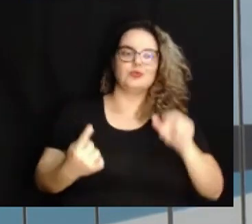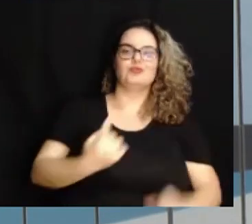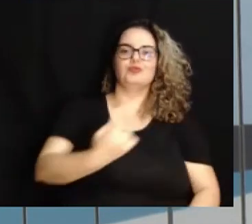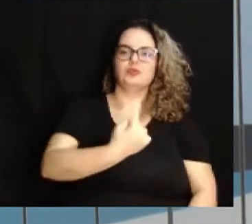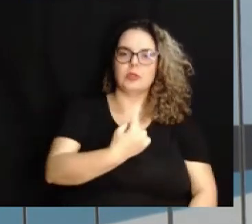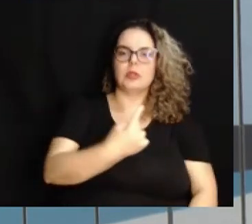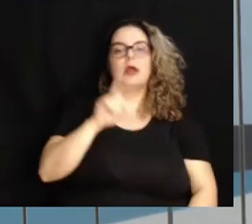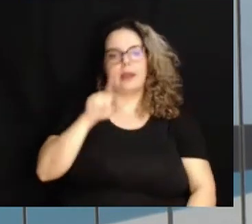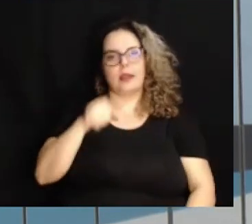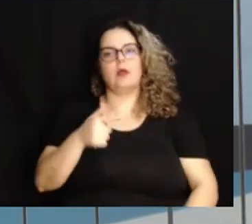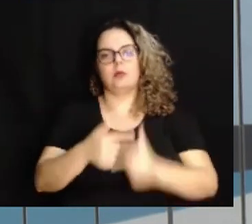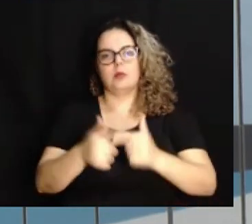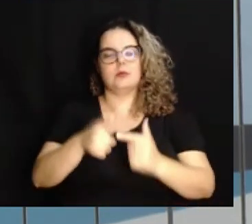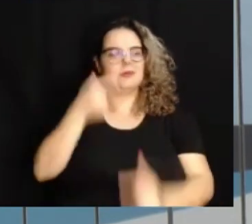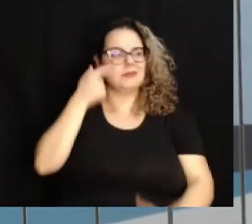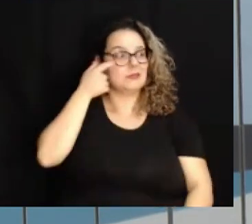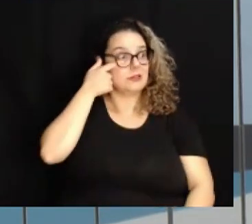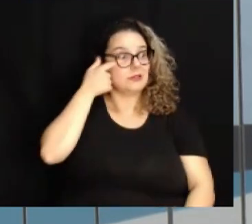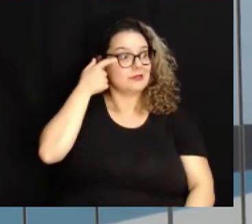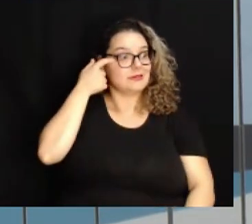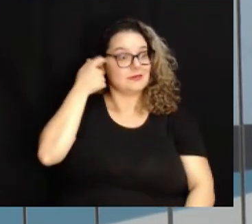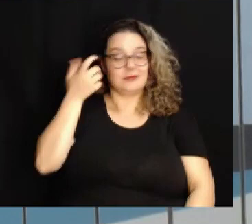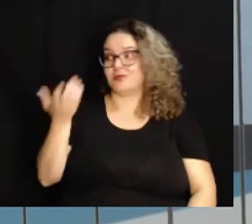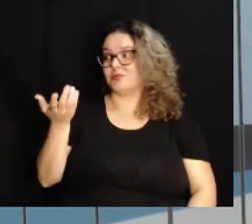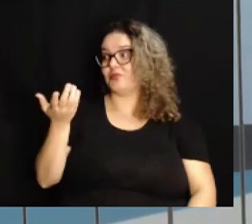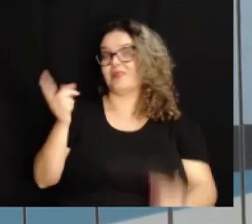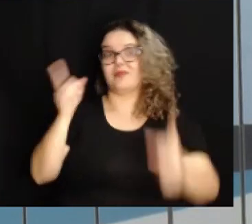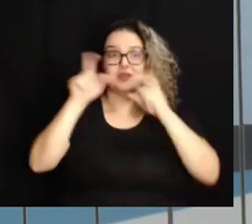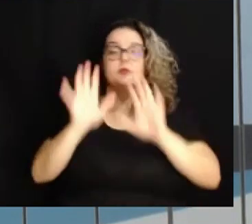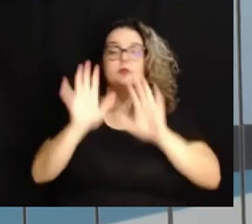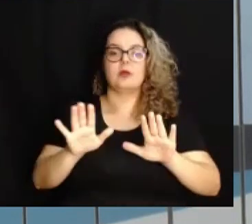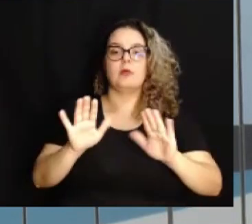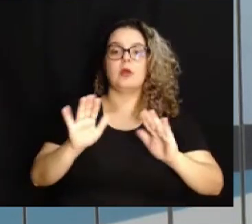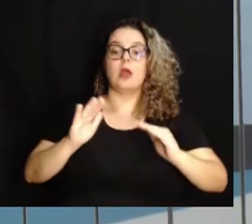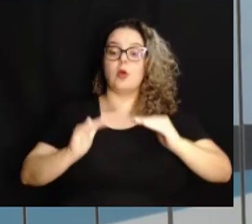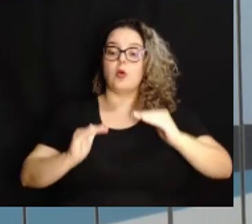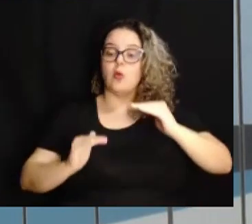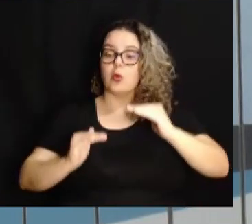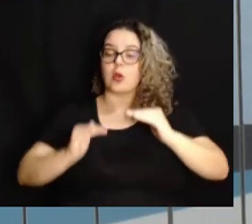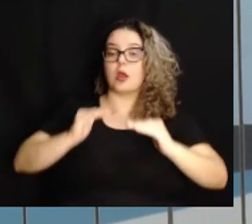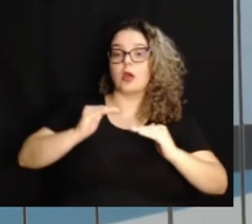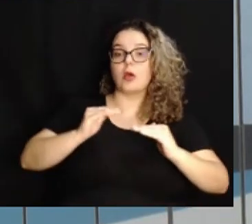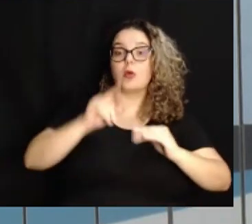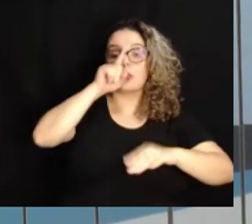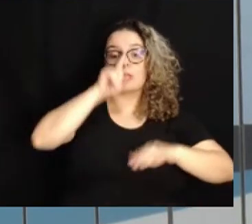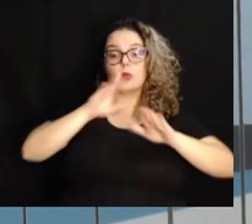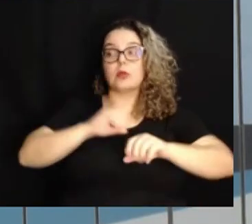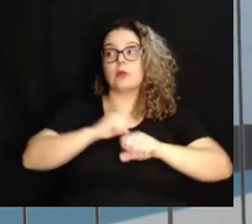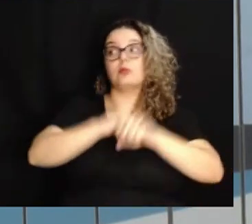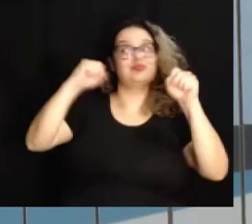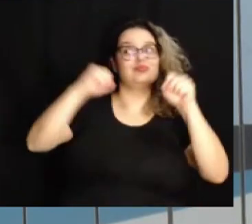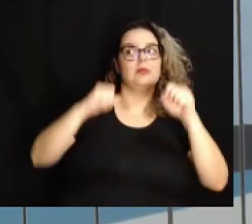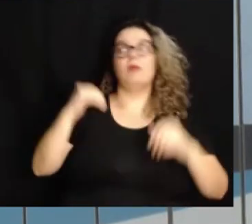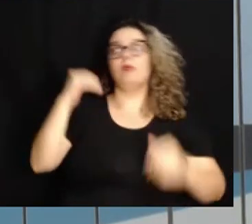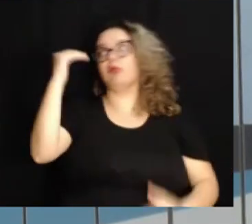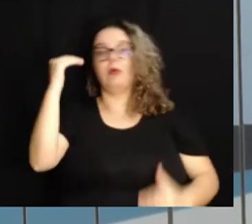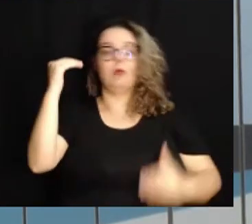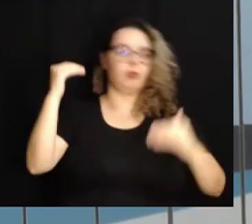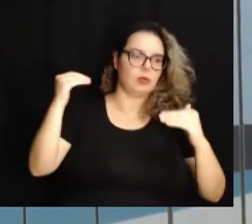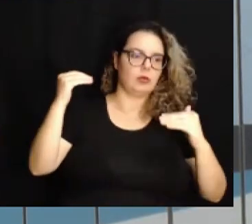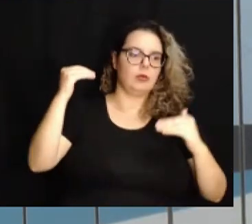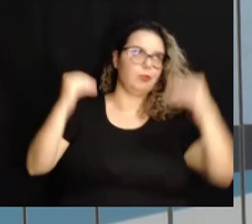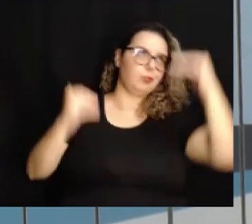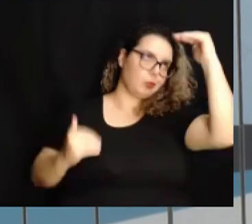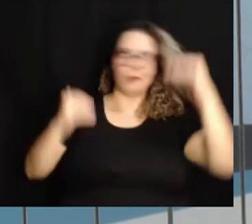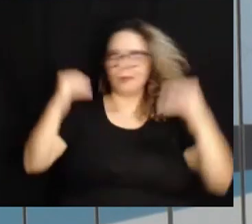assim, pô, mas aí fica difícil. Não, é tomar cuidado com os extremos, porque a partir do momento que você fica só sozinho e você não tem